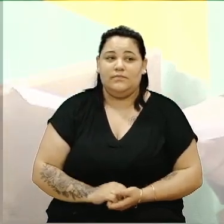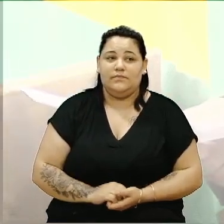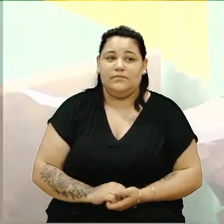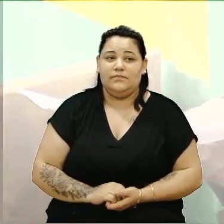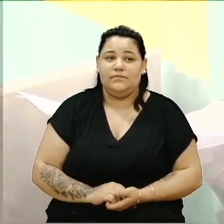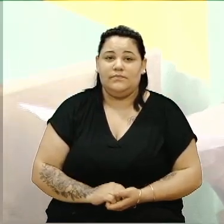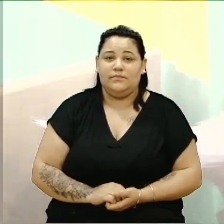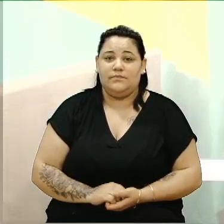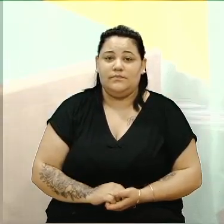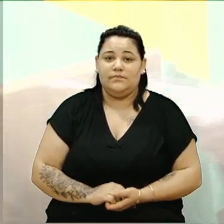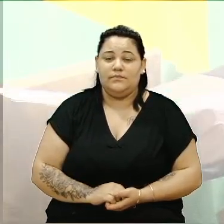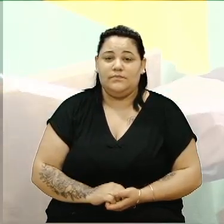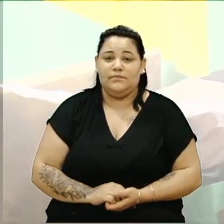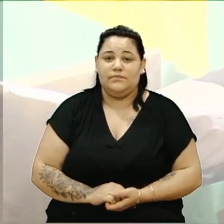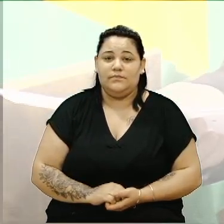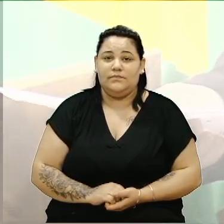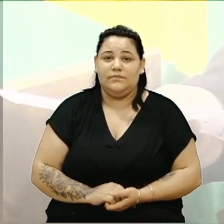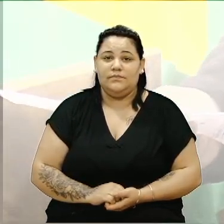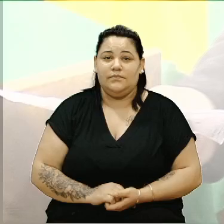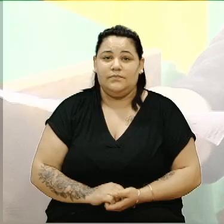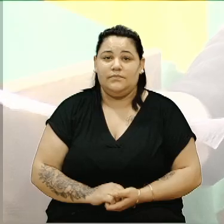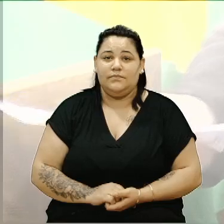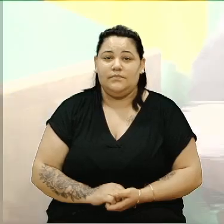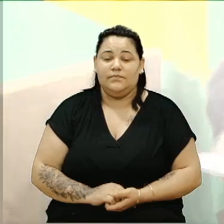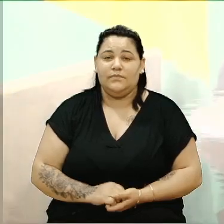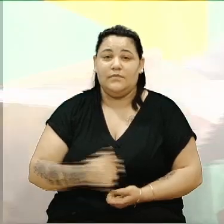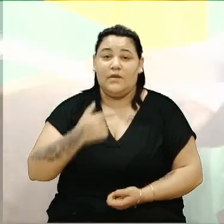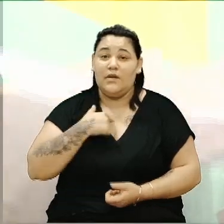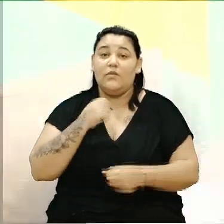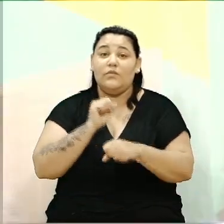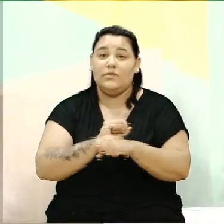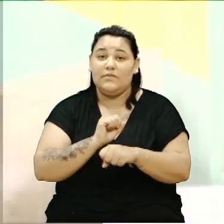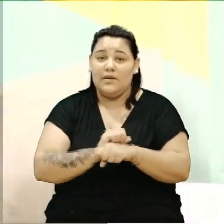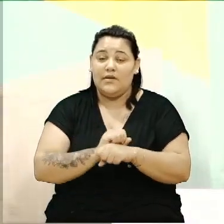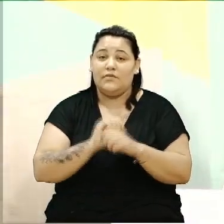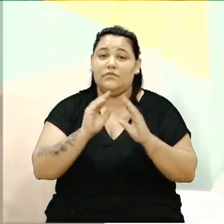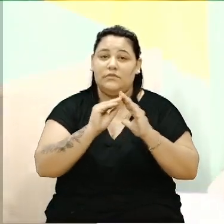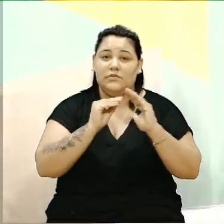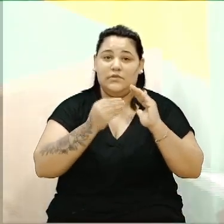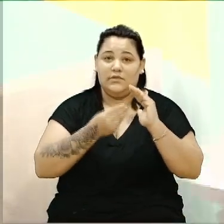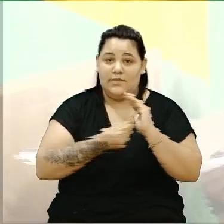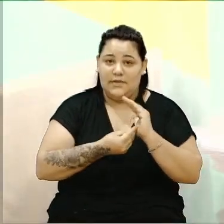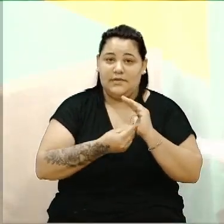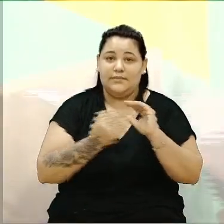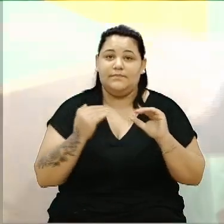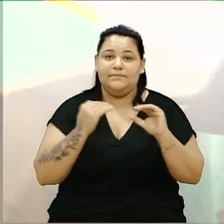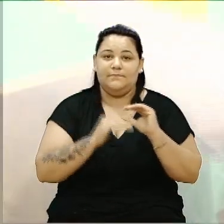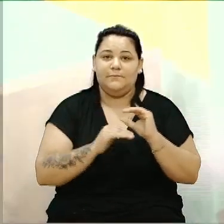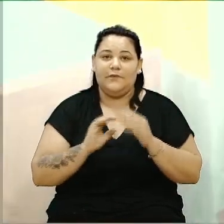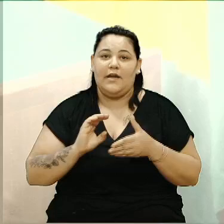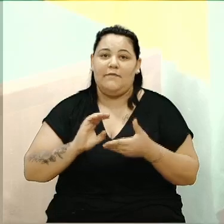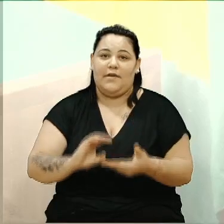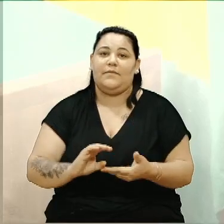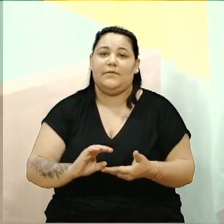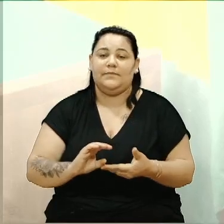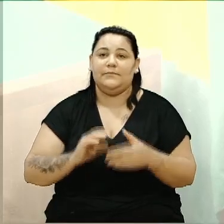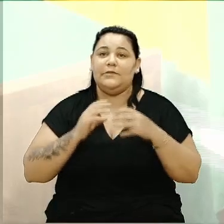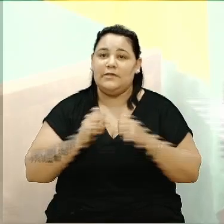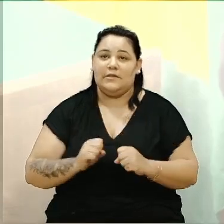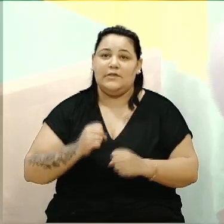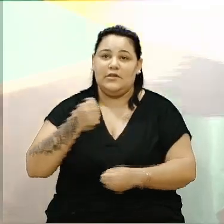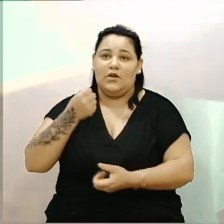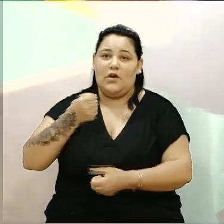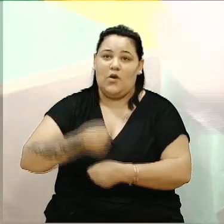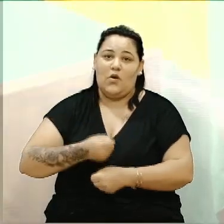Eu espero que o SAMAI repasse esses recursos para a Secretaria de Obras